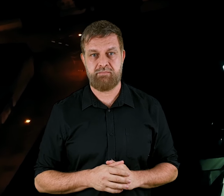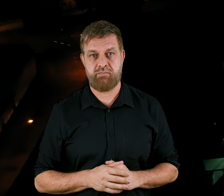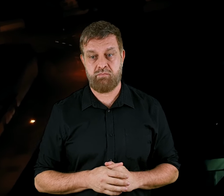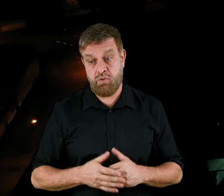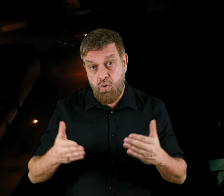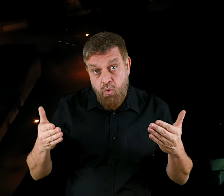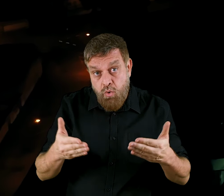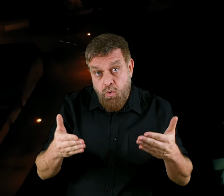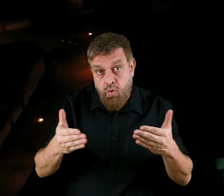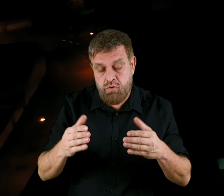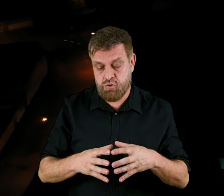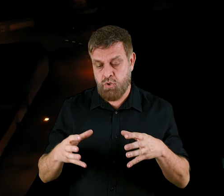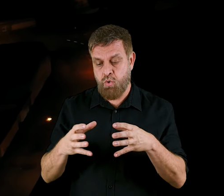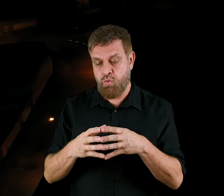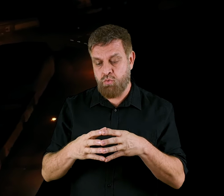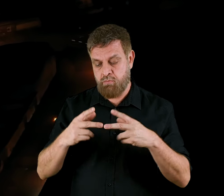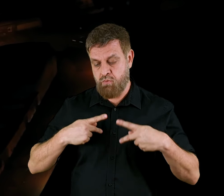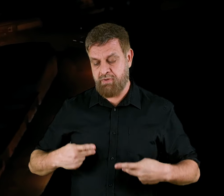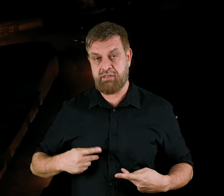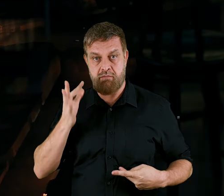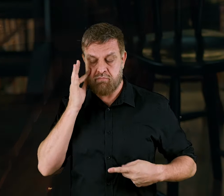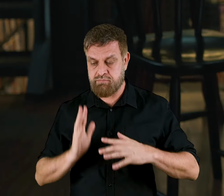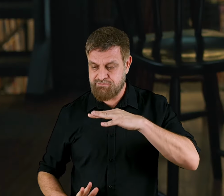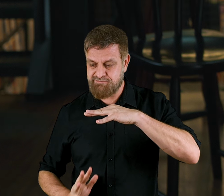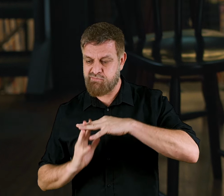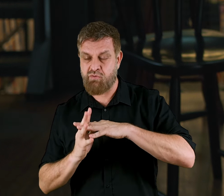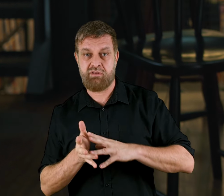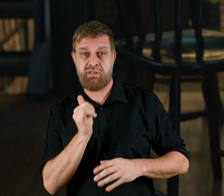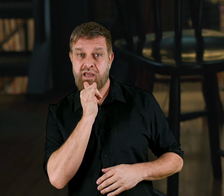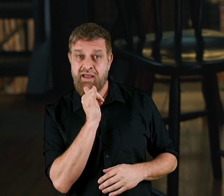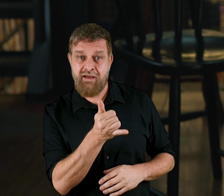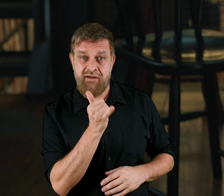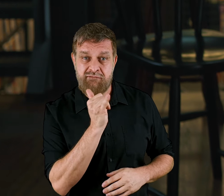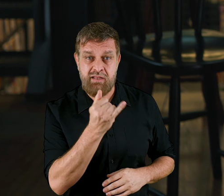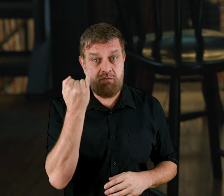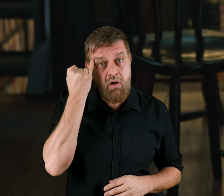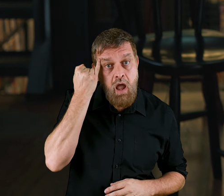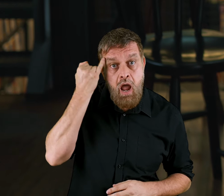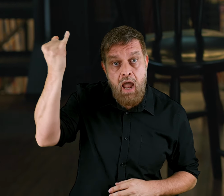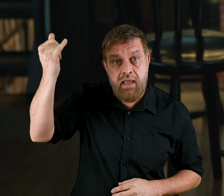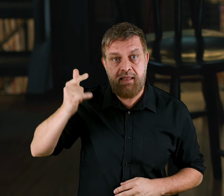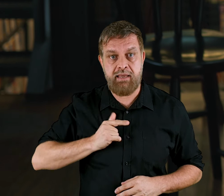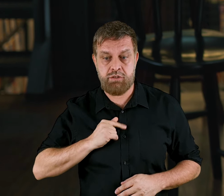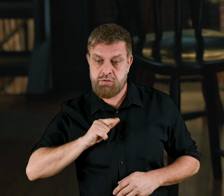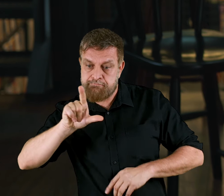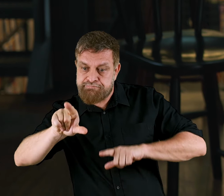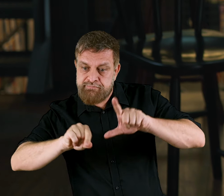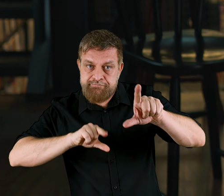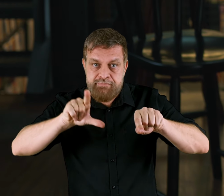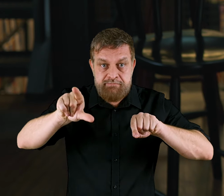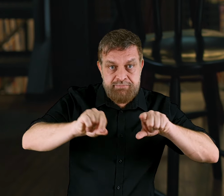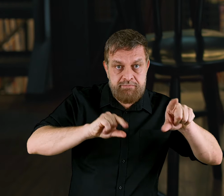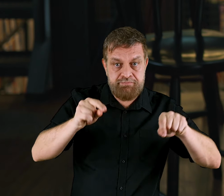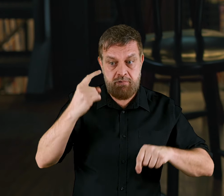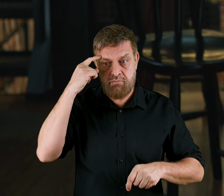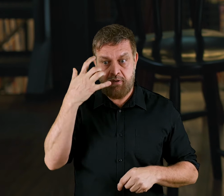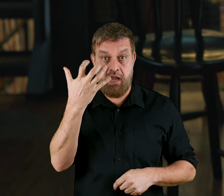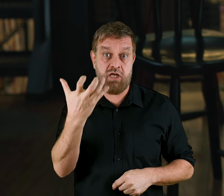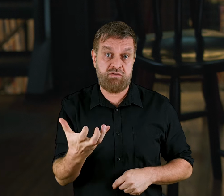Hoje em dia, os transhumanistas têm se falado muito, então, da ideia de seleção artificial. O que é